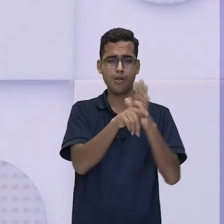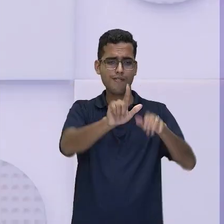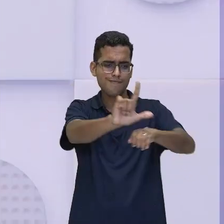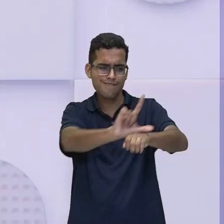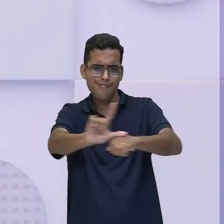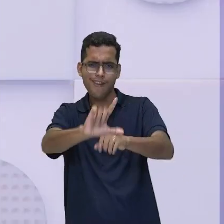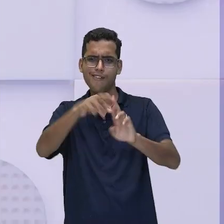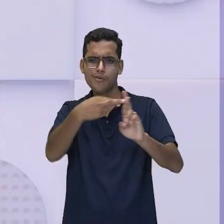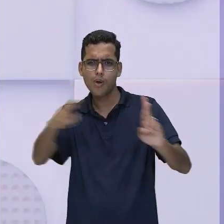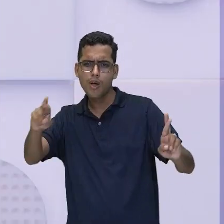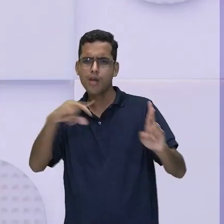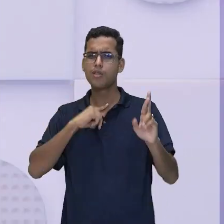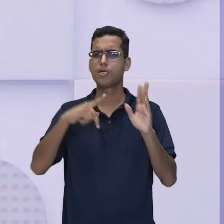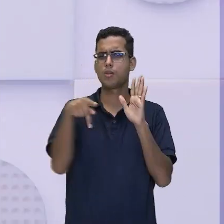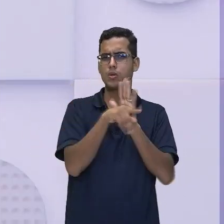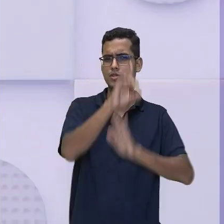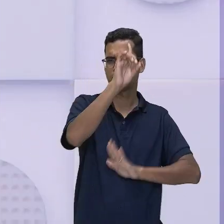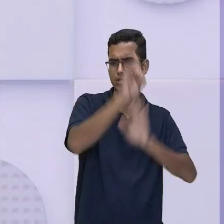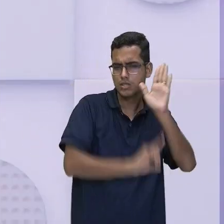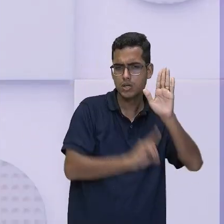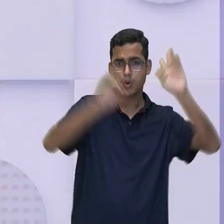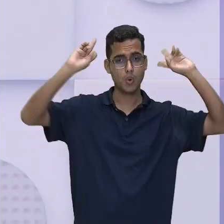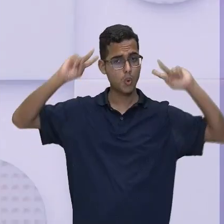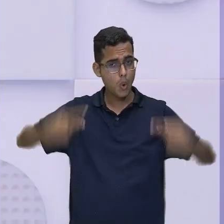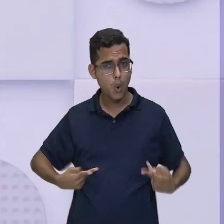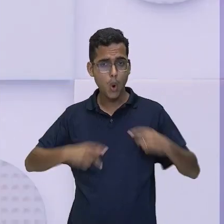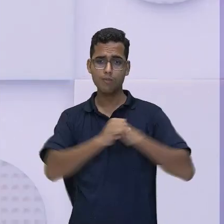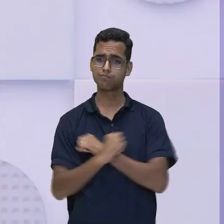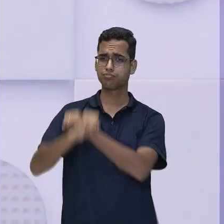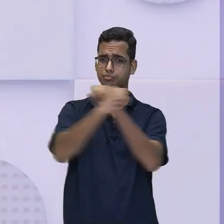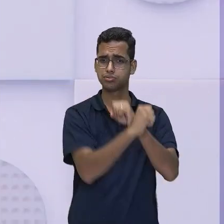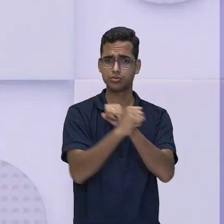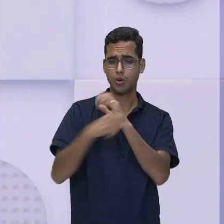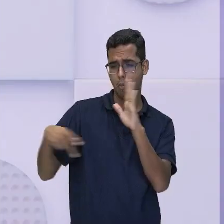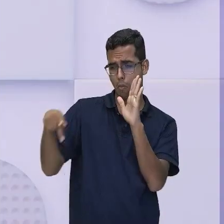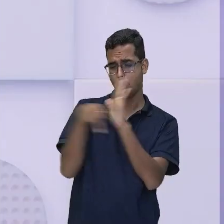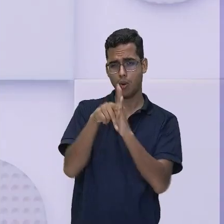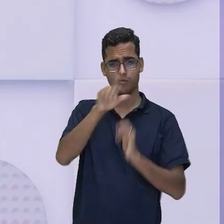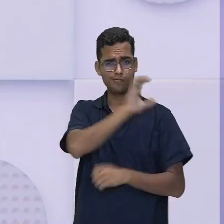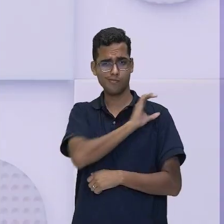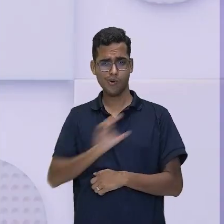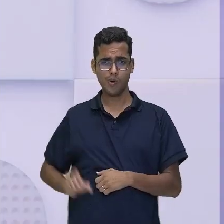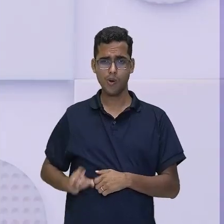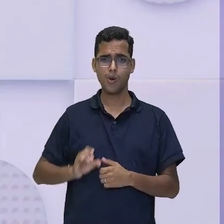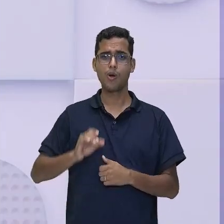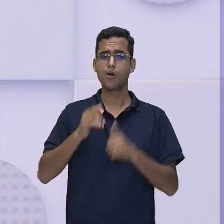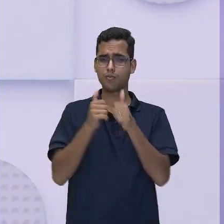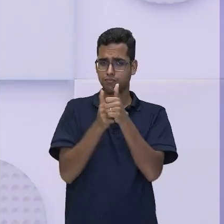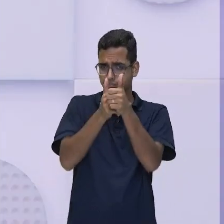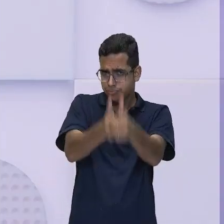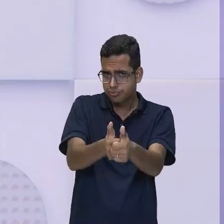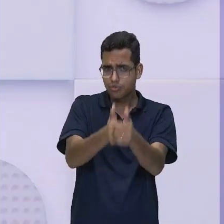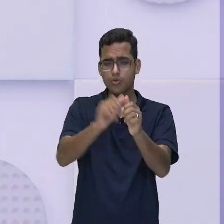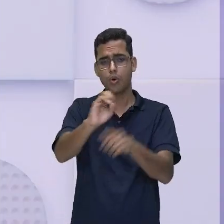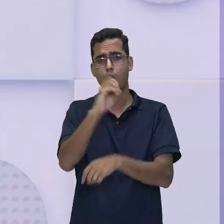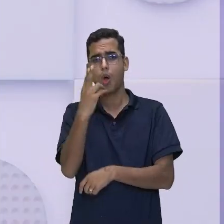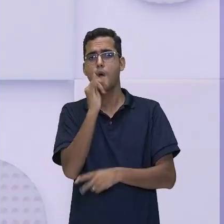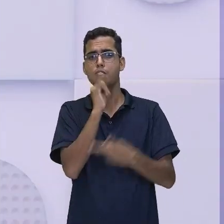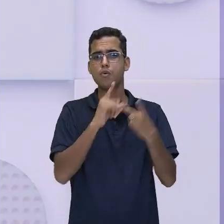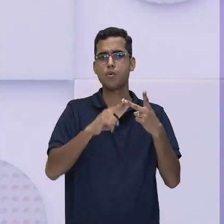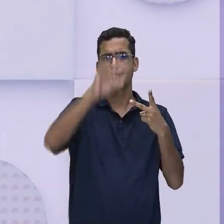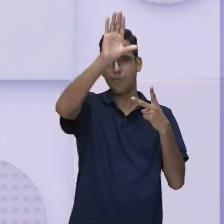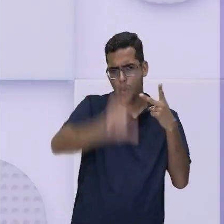religiosa defender os direitos humanos não é algo exclusivo do cristianismo ou do